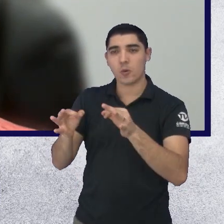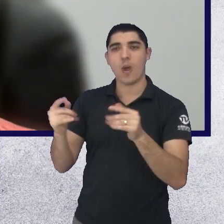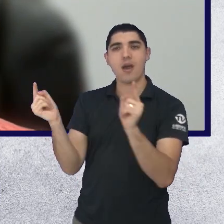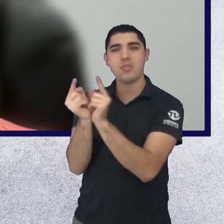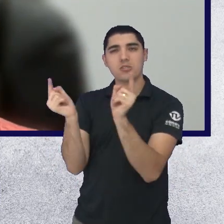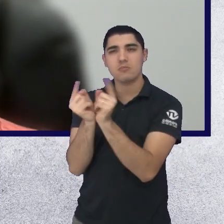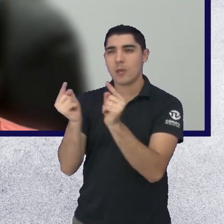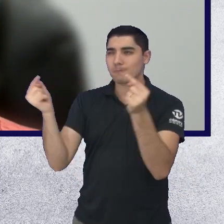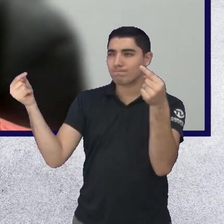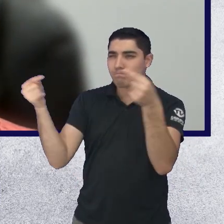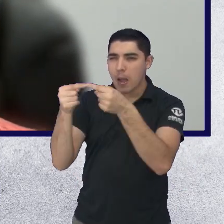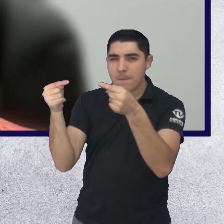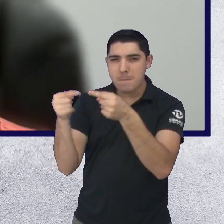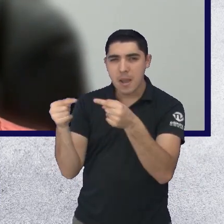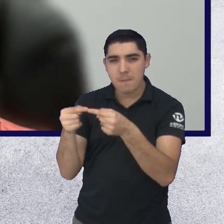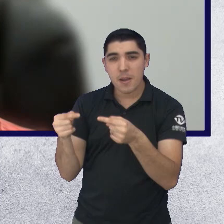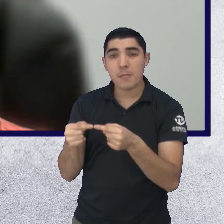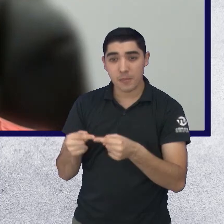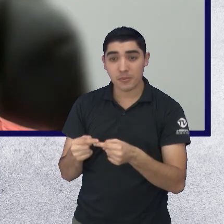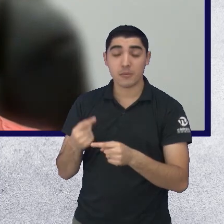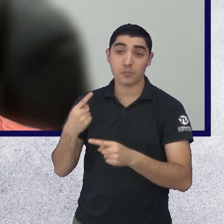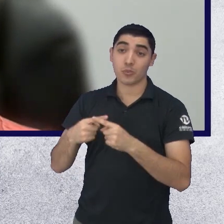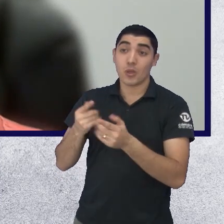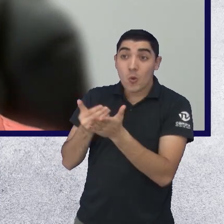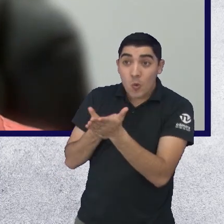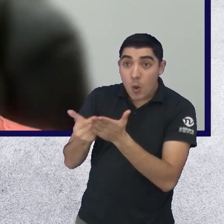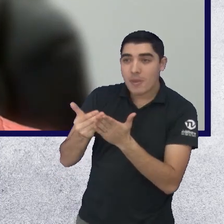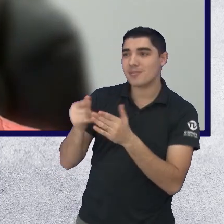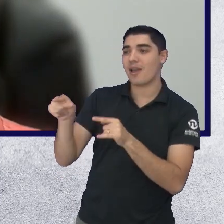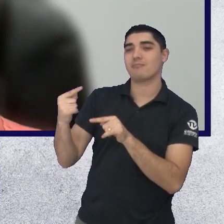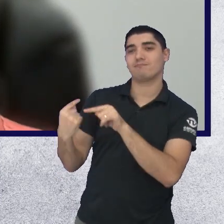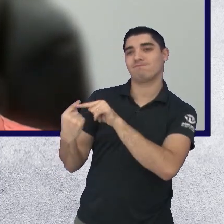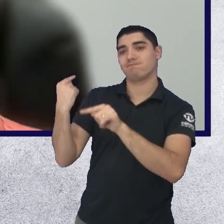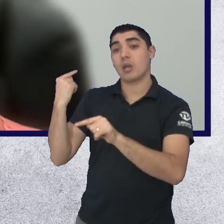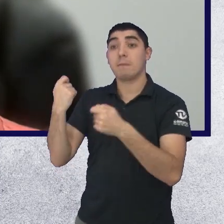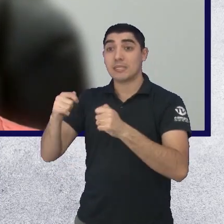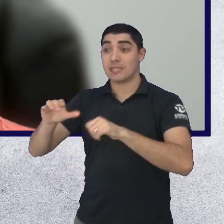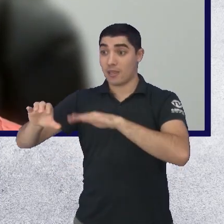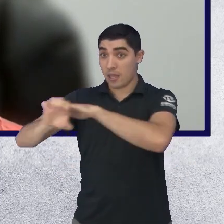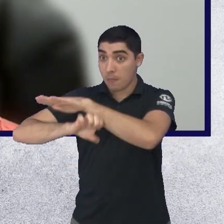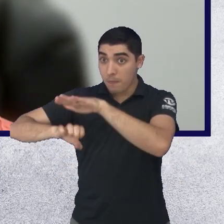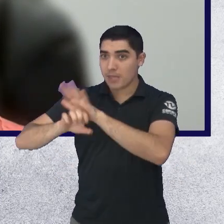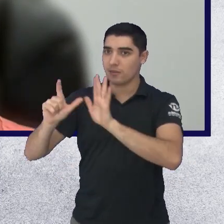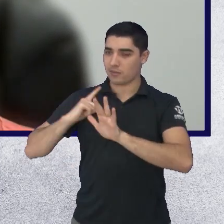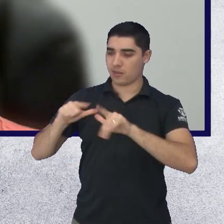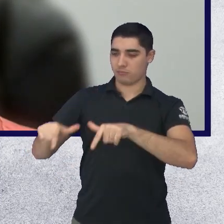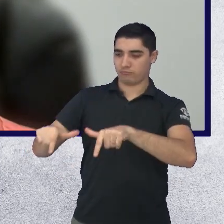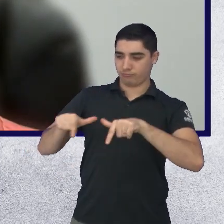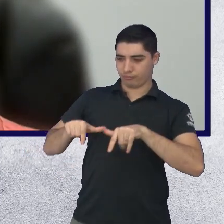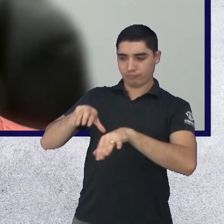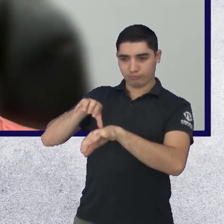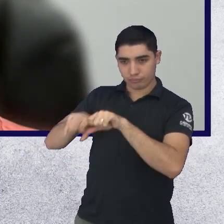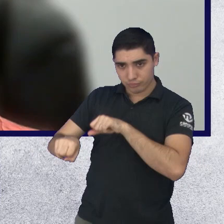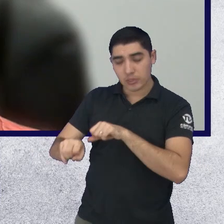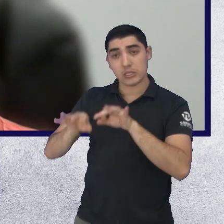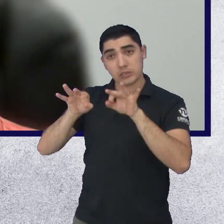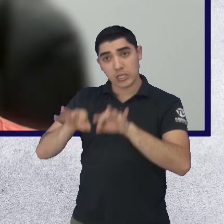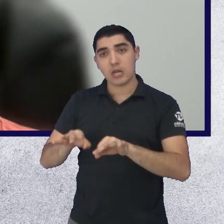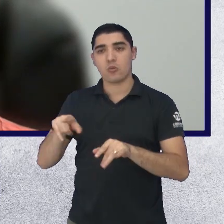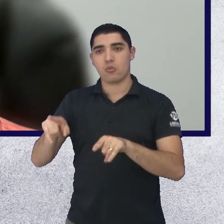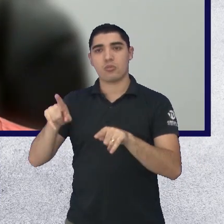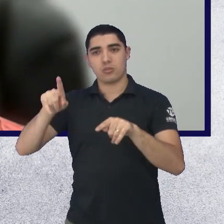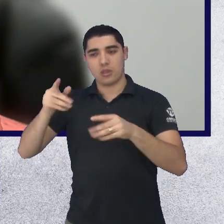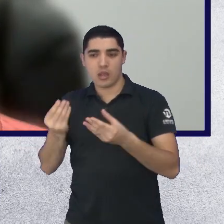alimentar. Tem que começar lá do fornecedor dele, né? Tem que ter uma empresa certificada, tem que ser uma empresa que vai fornecer uma matéria-prima